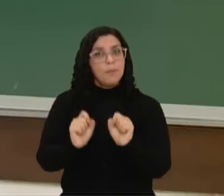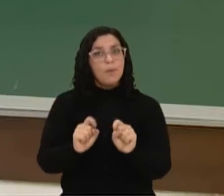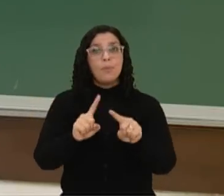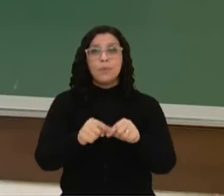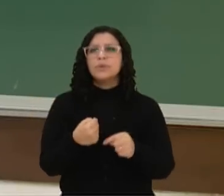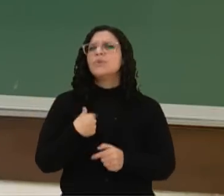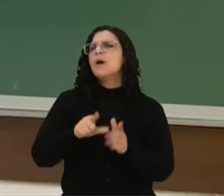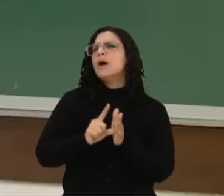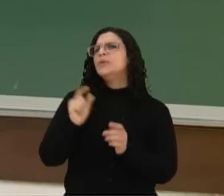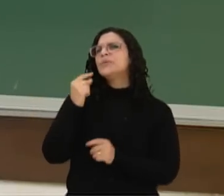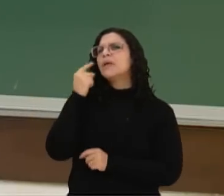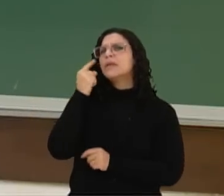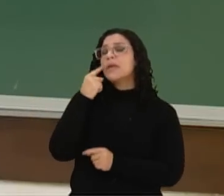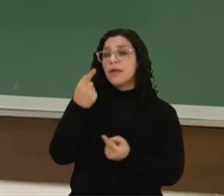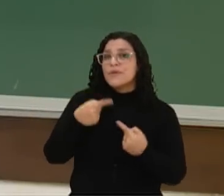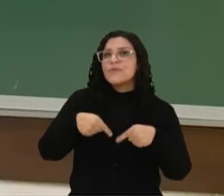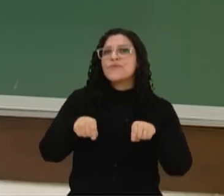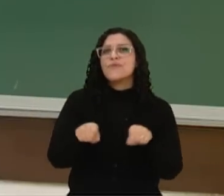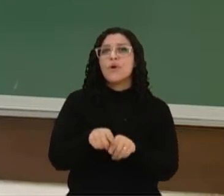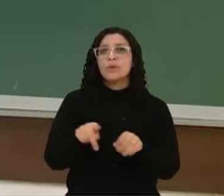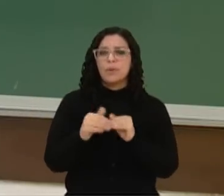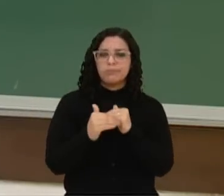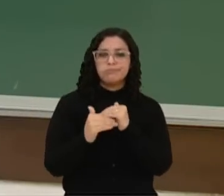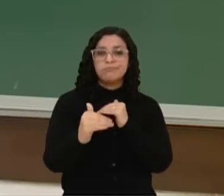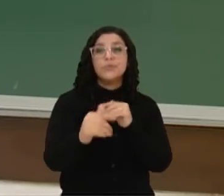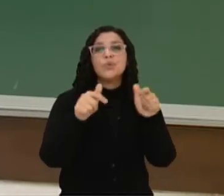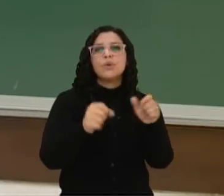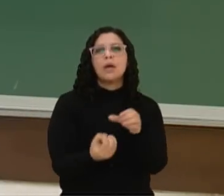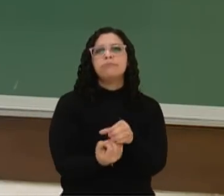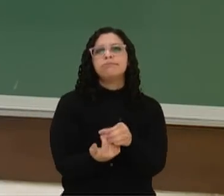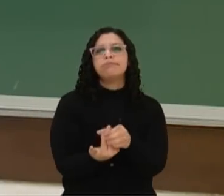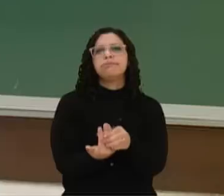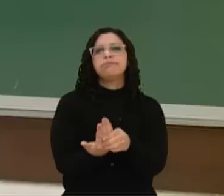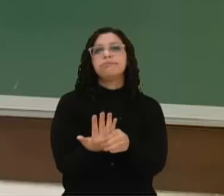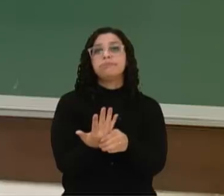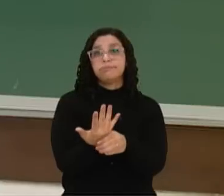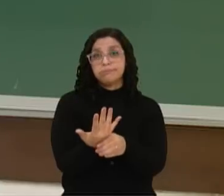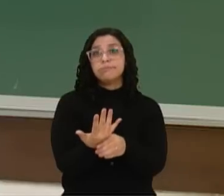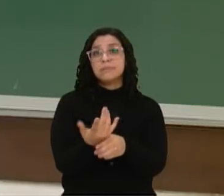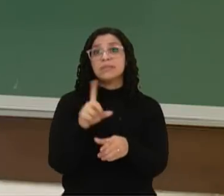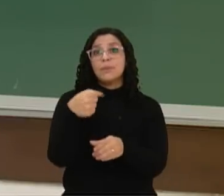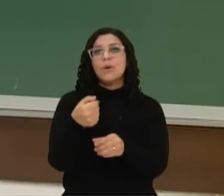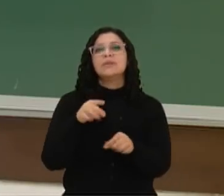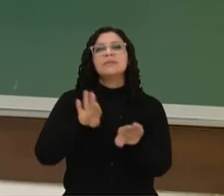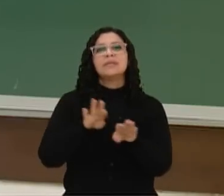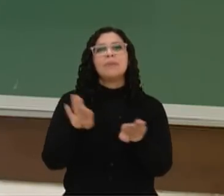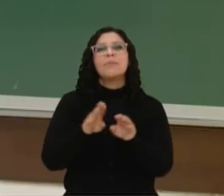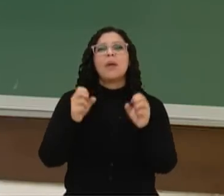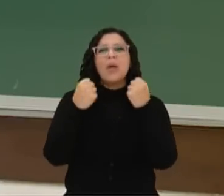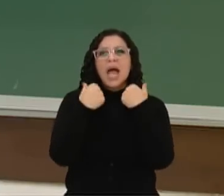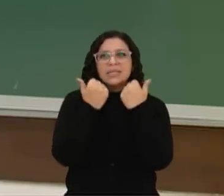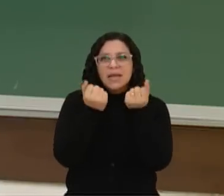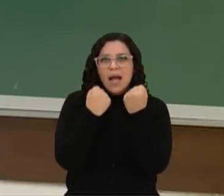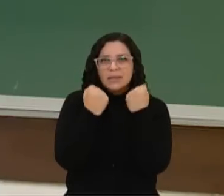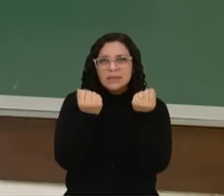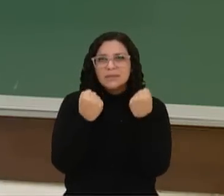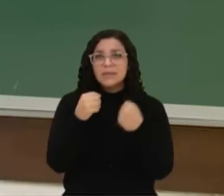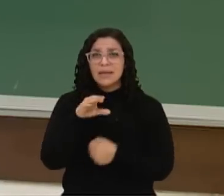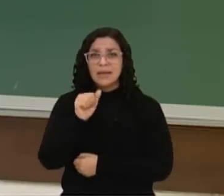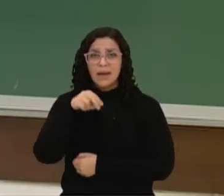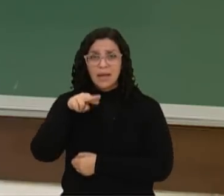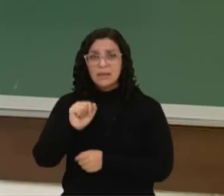as queimadas ali? Renovar as pastagens e facilitar a colheita de produtos como a cana-de-açúcar. Então,